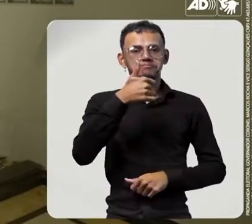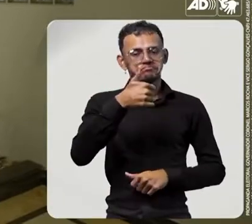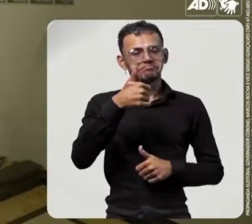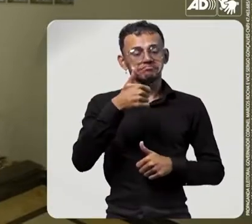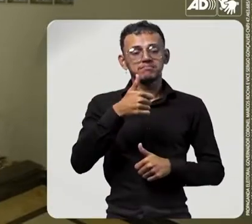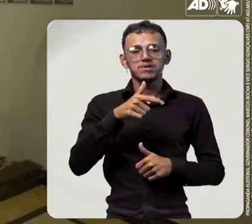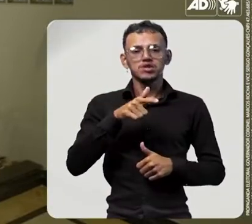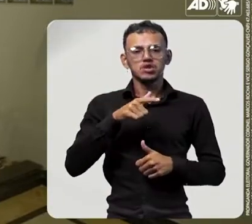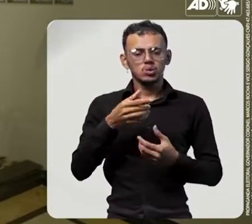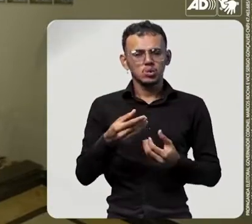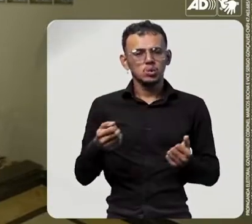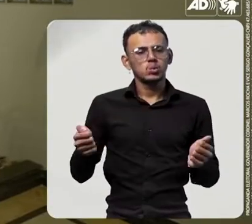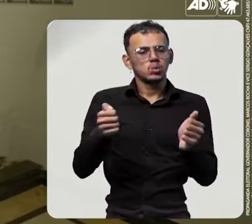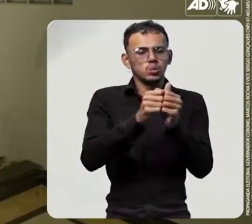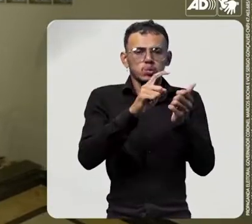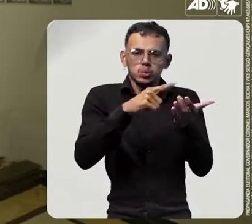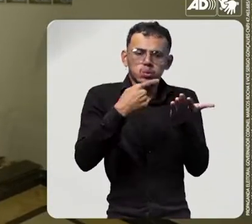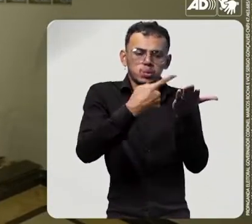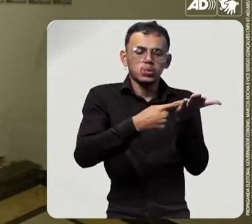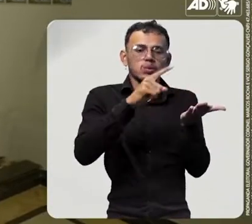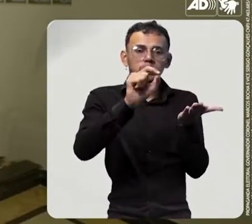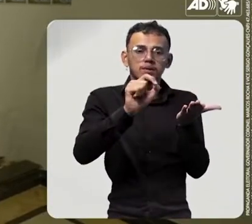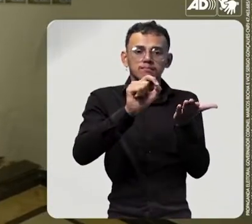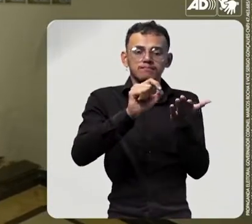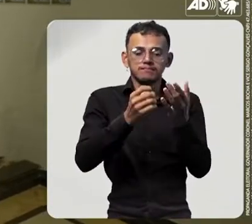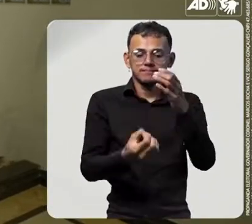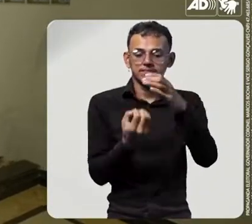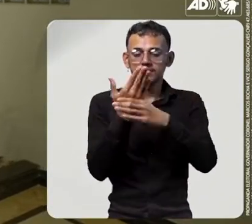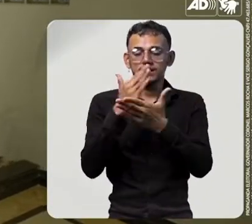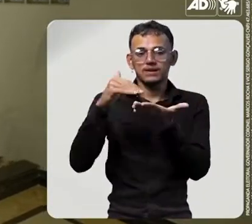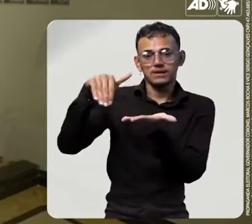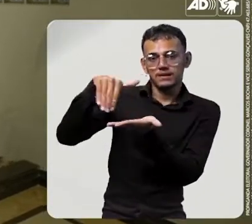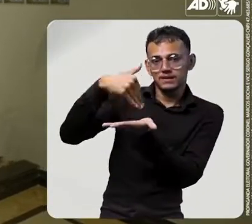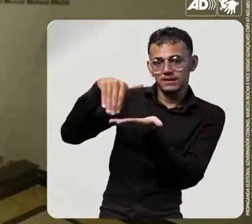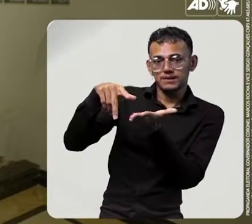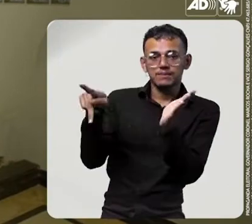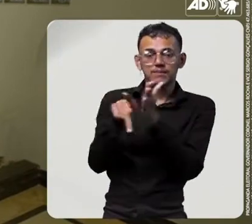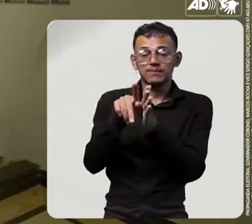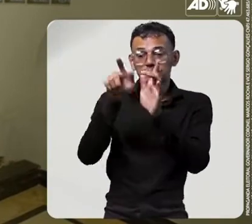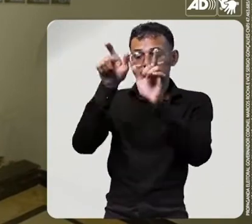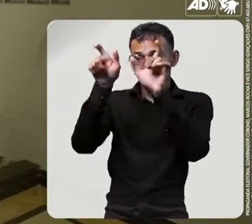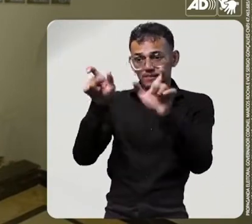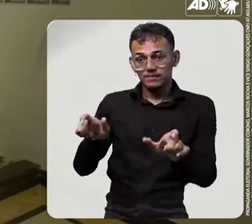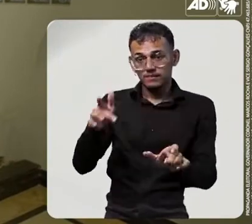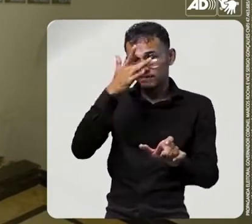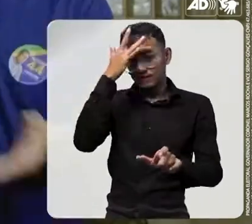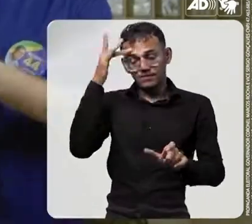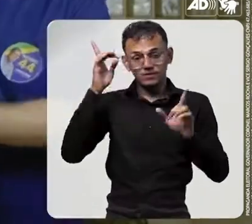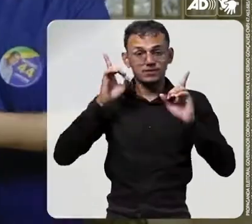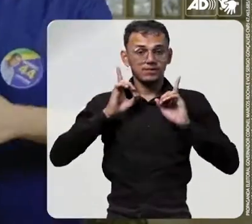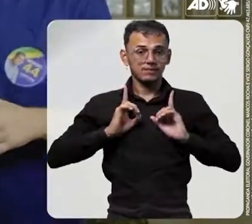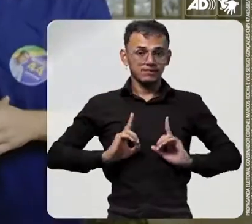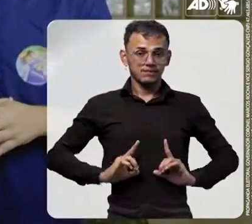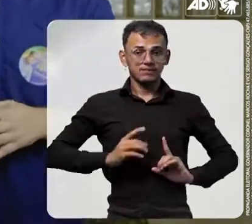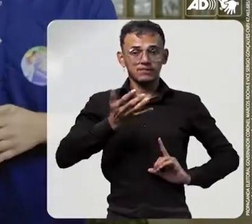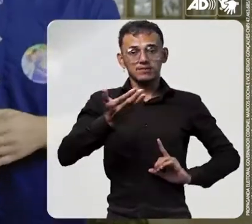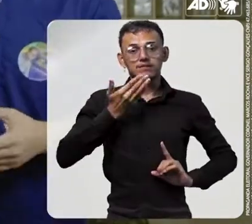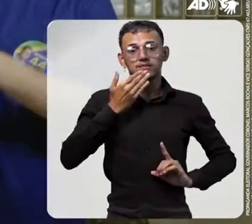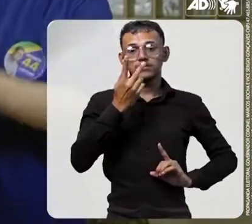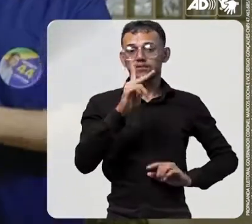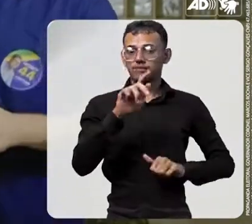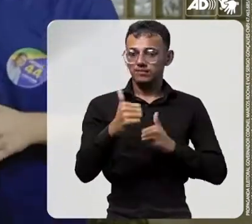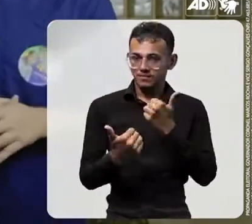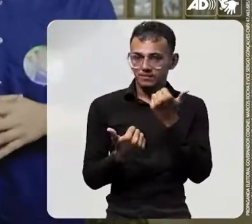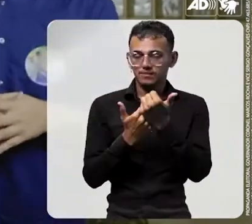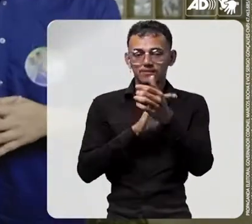nós entregamos para ele, compromisso, é de criar a Secretaria da Pessoa com Deficiência. Quero pedir o voto